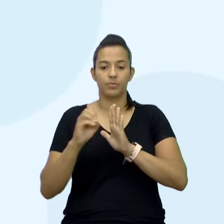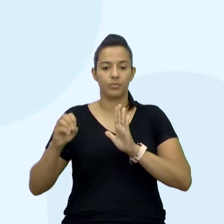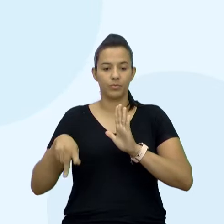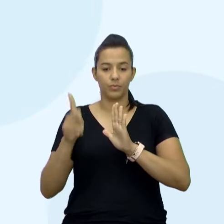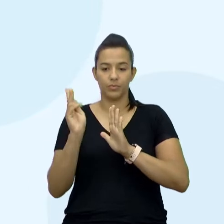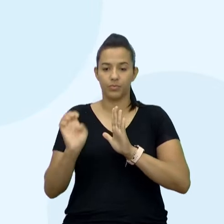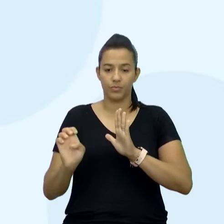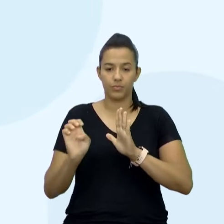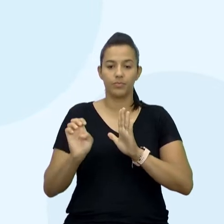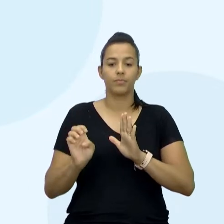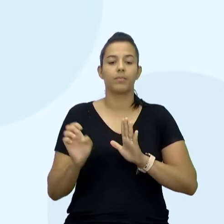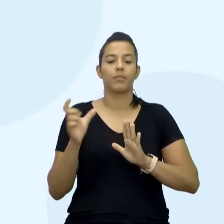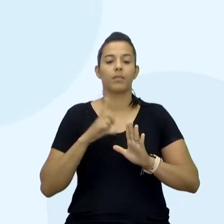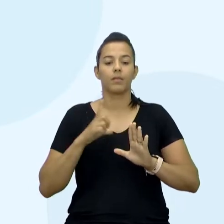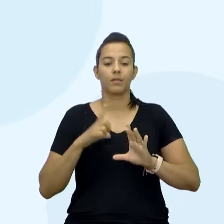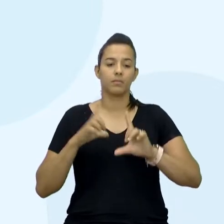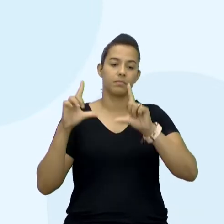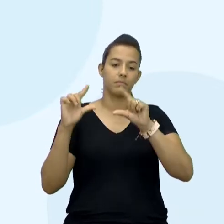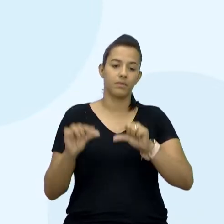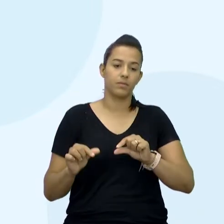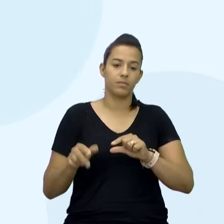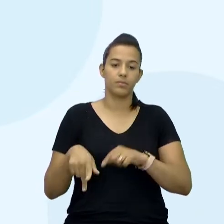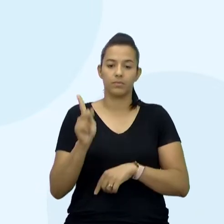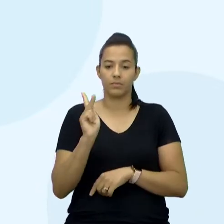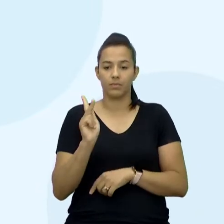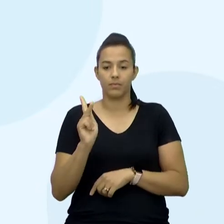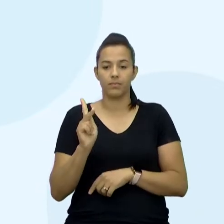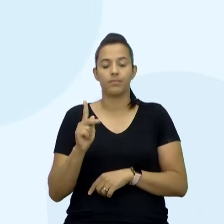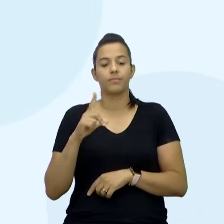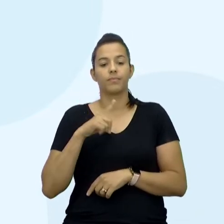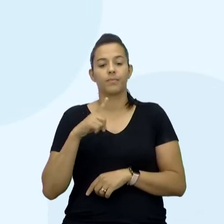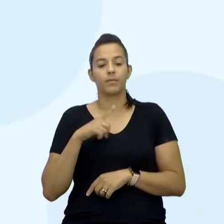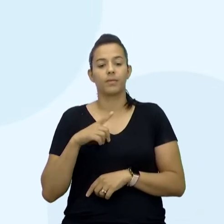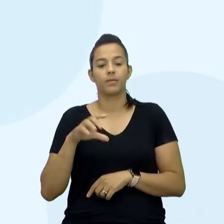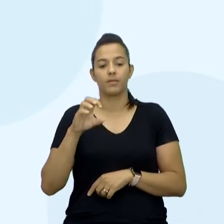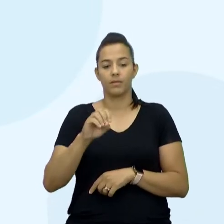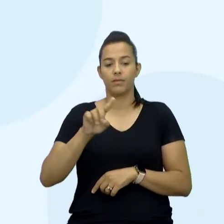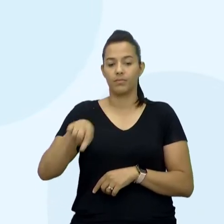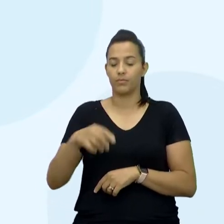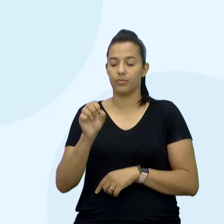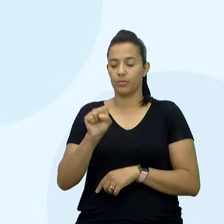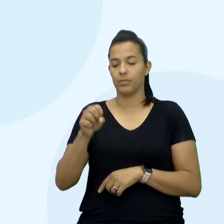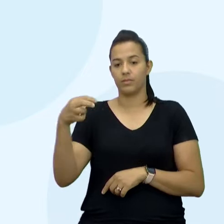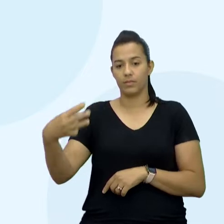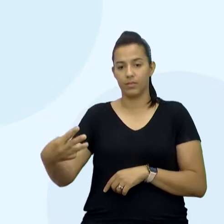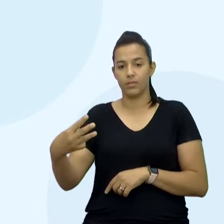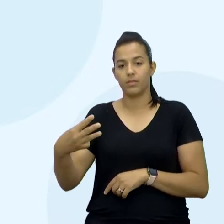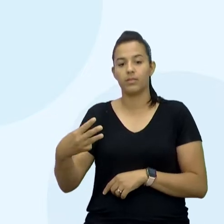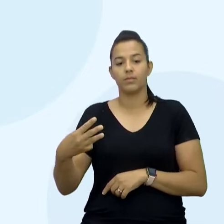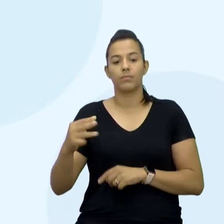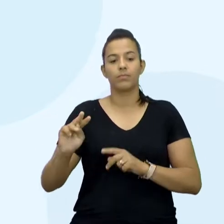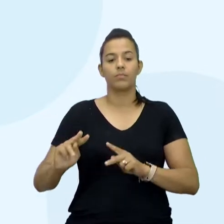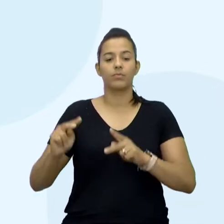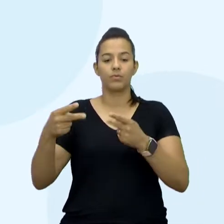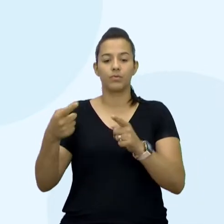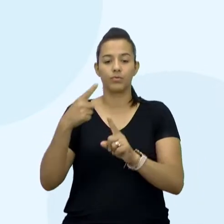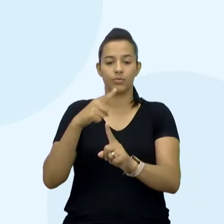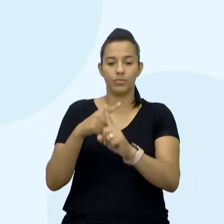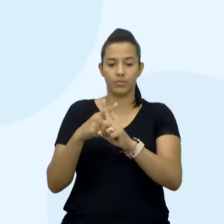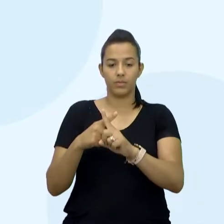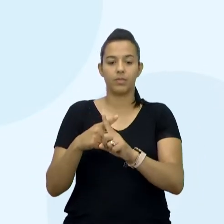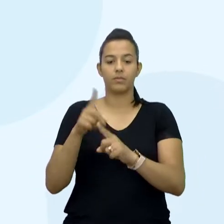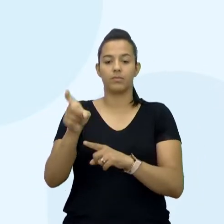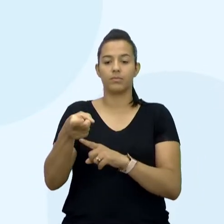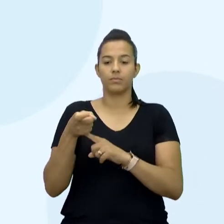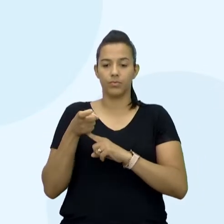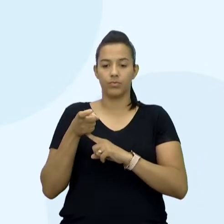elástica menos o K, que é o K 0,83, multiplicado por X, que é a deformação da